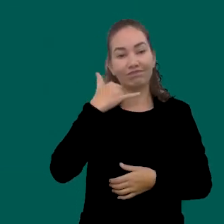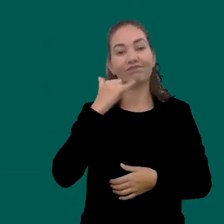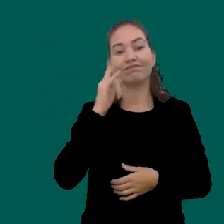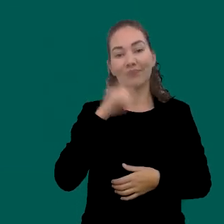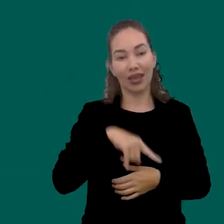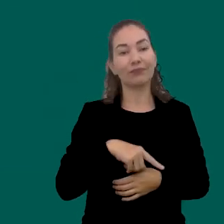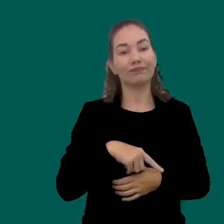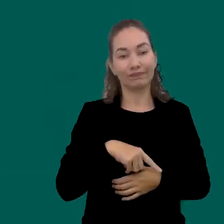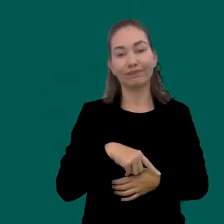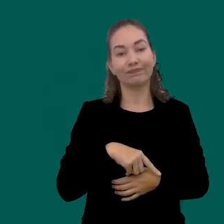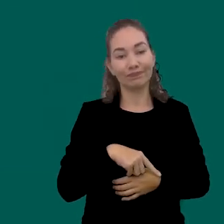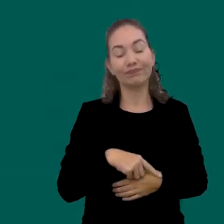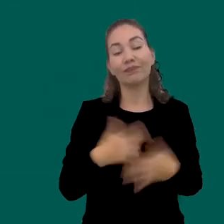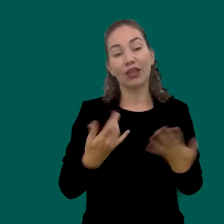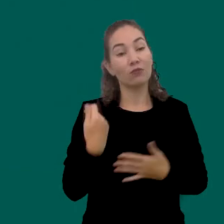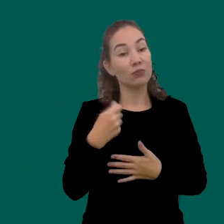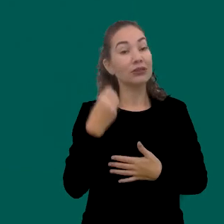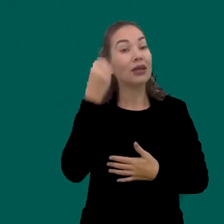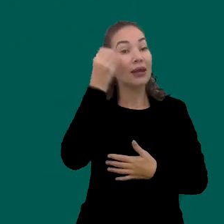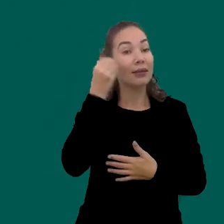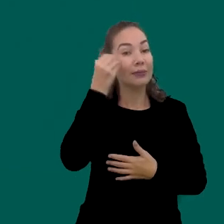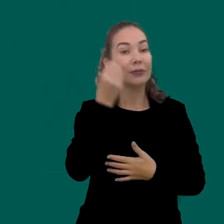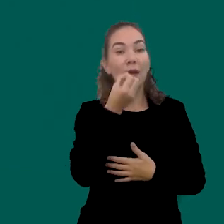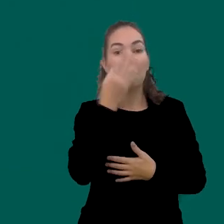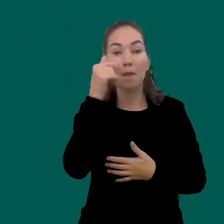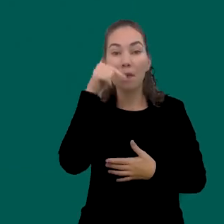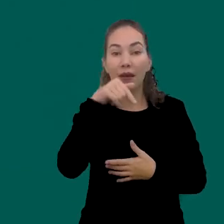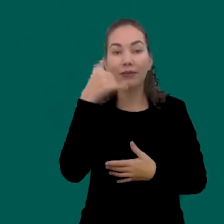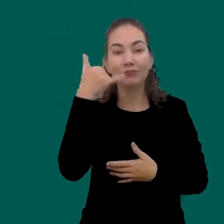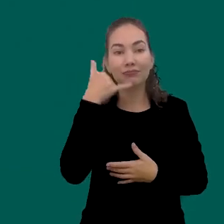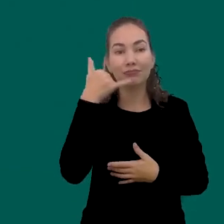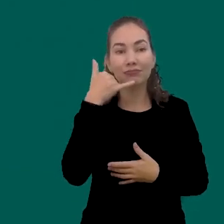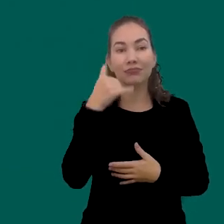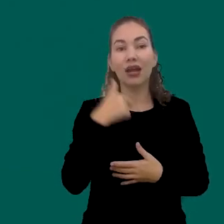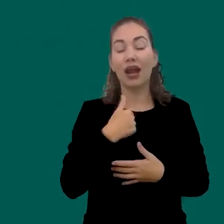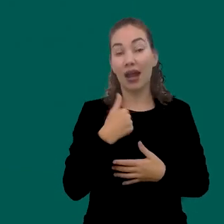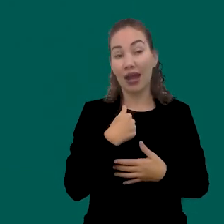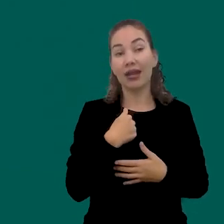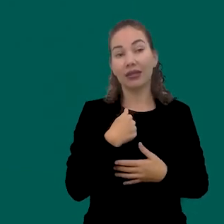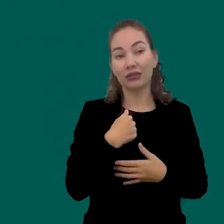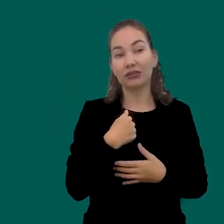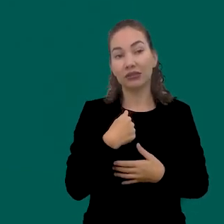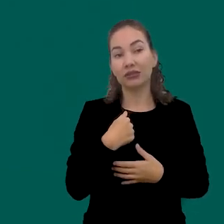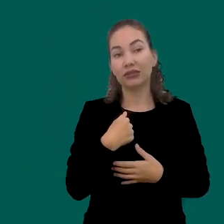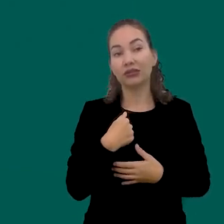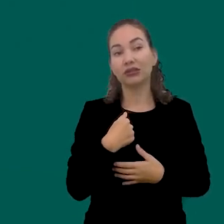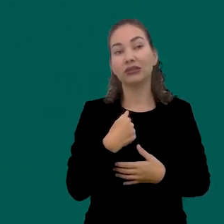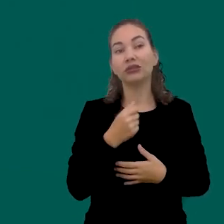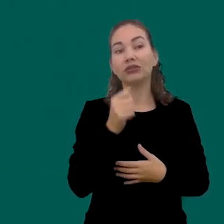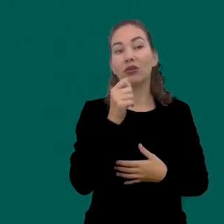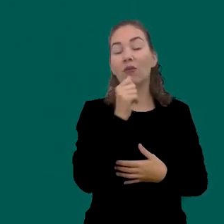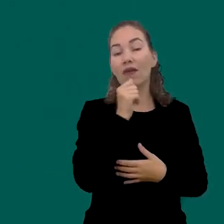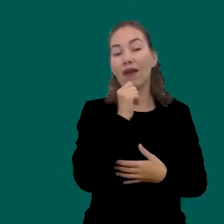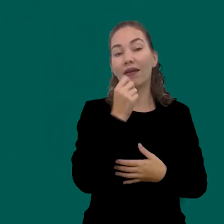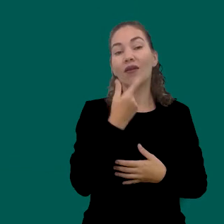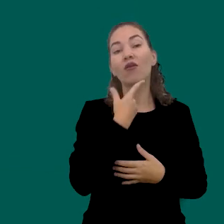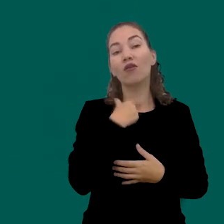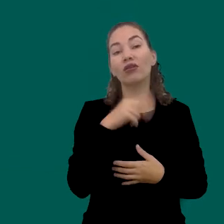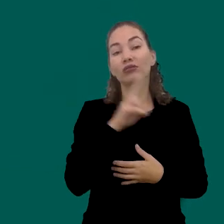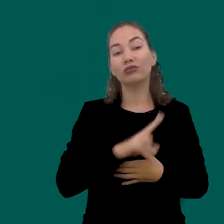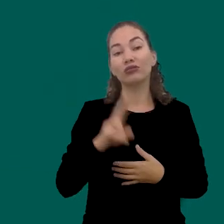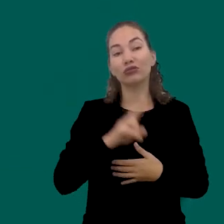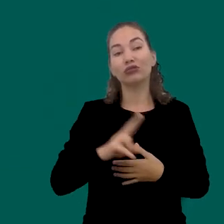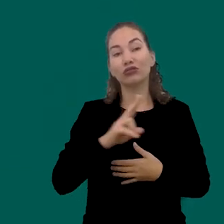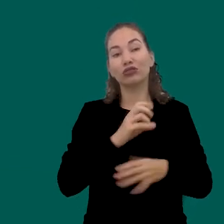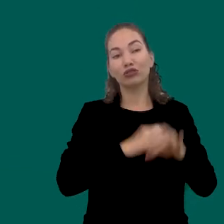mobile, então tu tem que ter uma experiência boa aqui. Eu sou do tempo passado ainda, eu acho que eu gosto de fazer compras